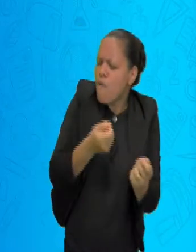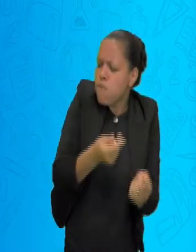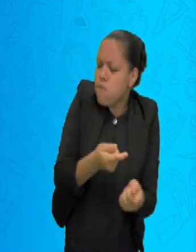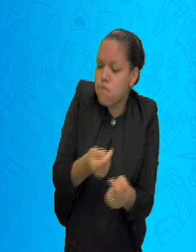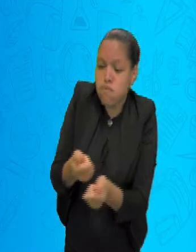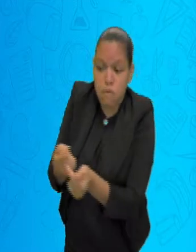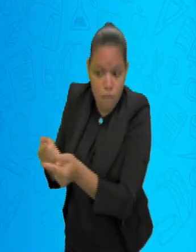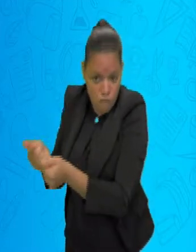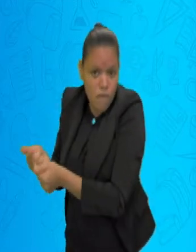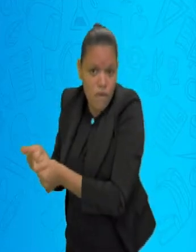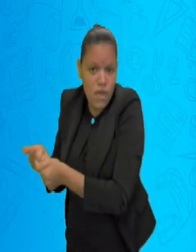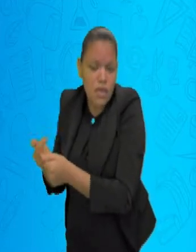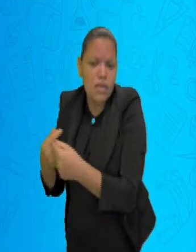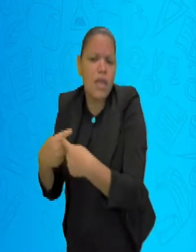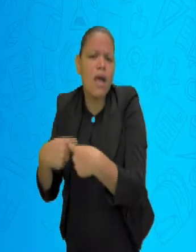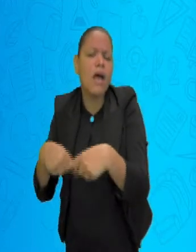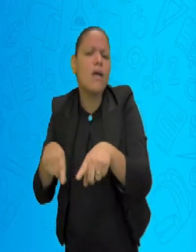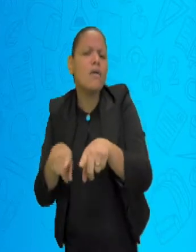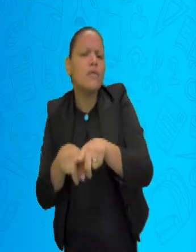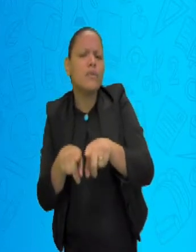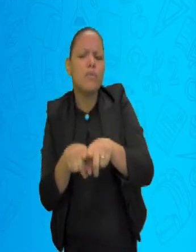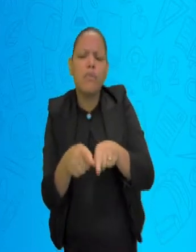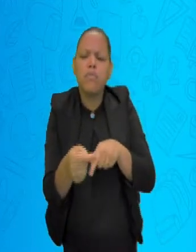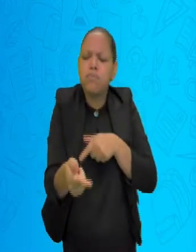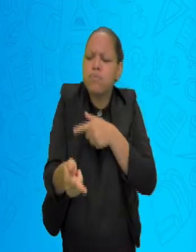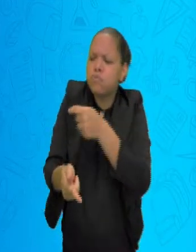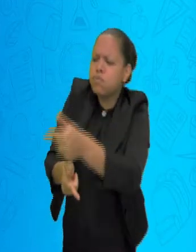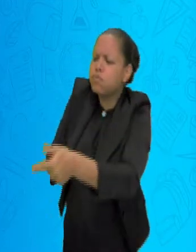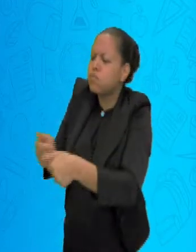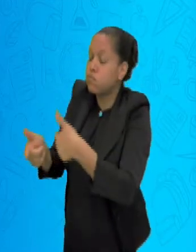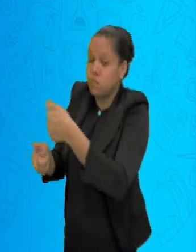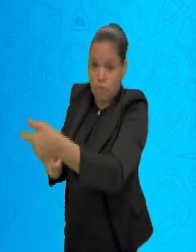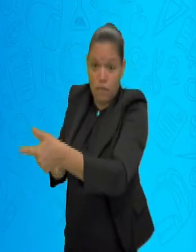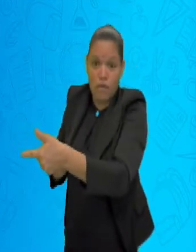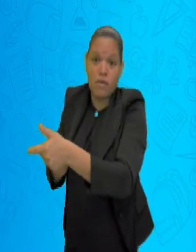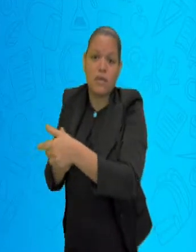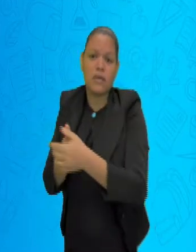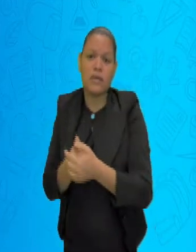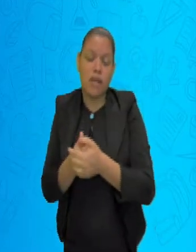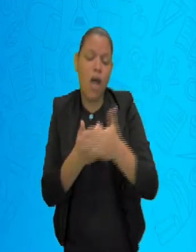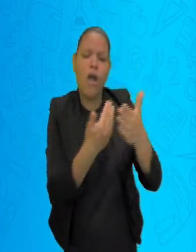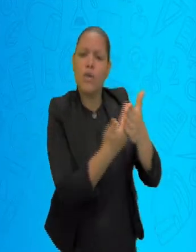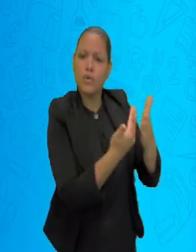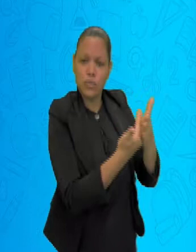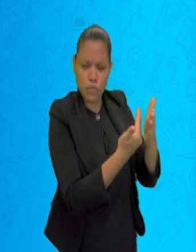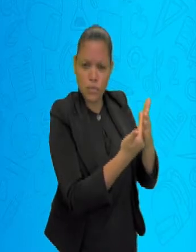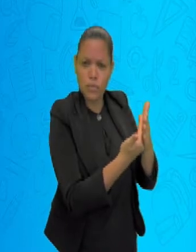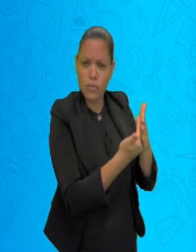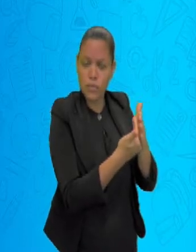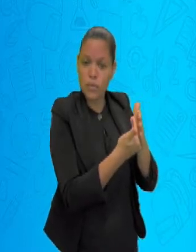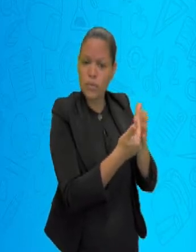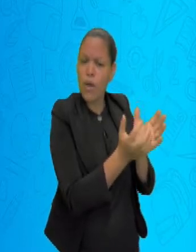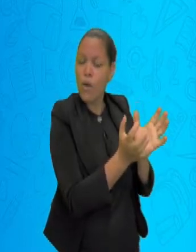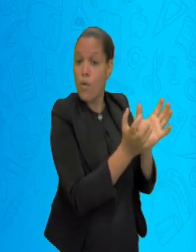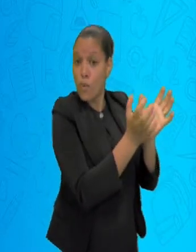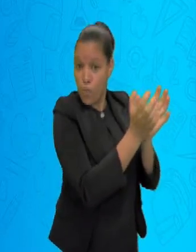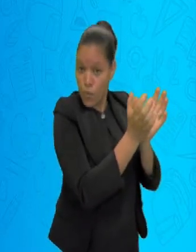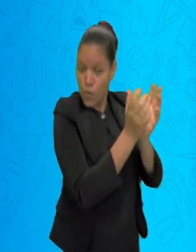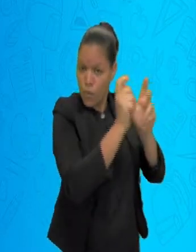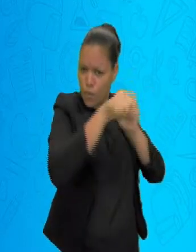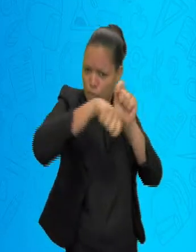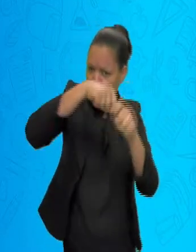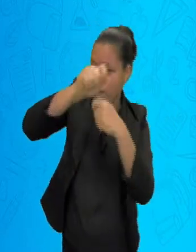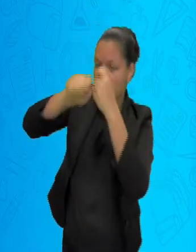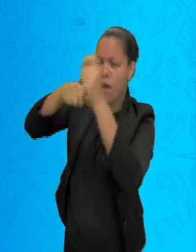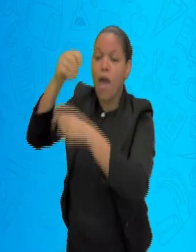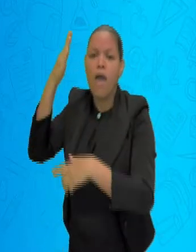ela gera em torno do comércio, sobre vendas. Então, estudar os setores da economia é entender como a sua